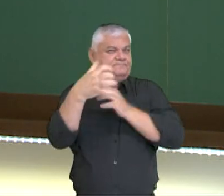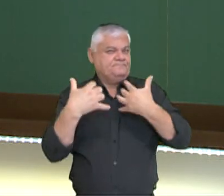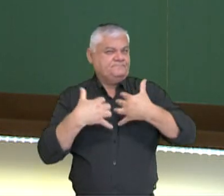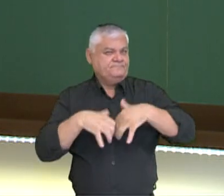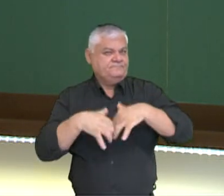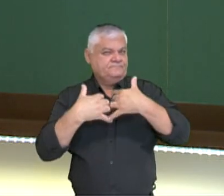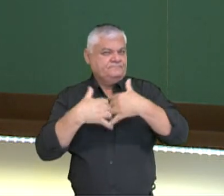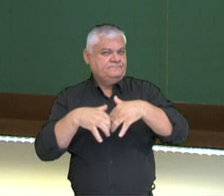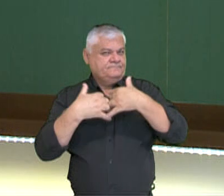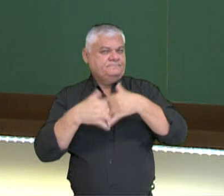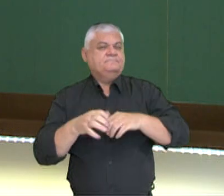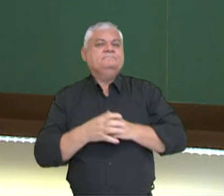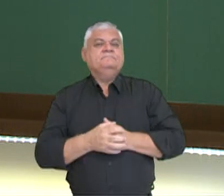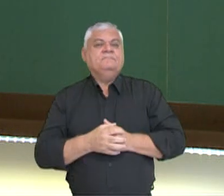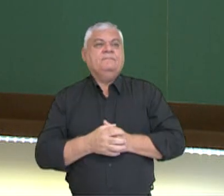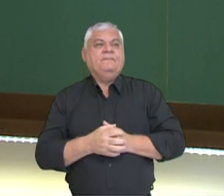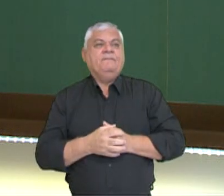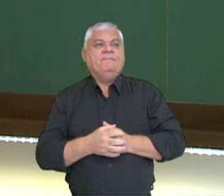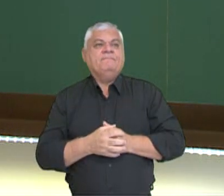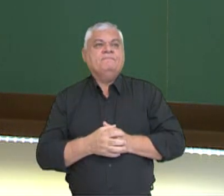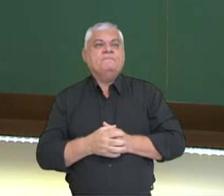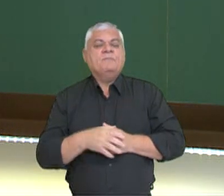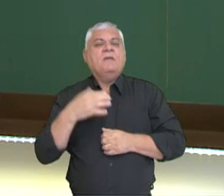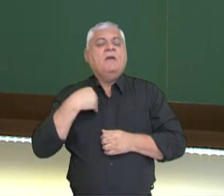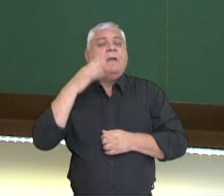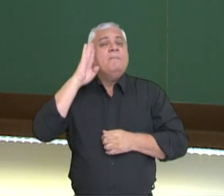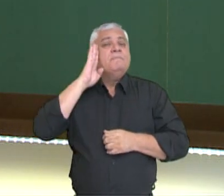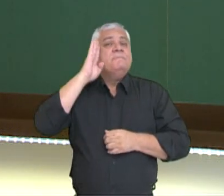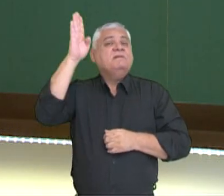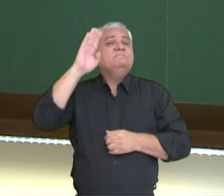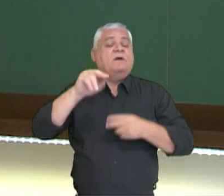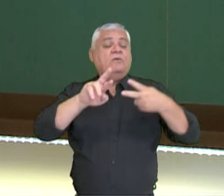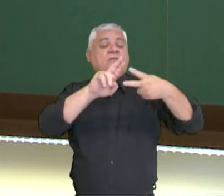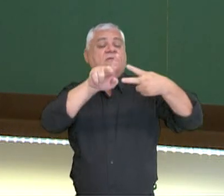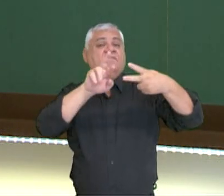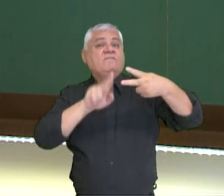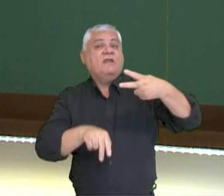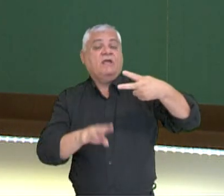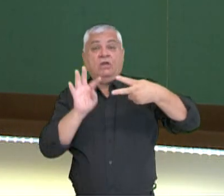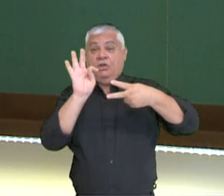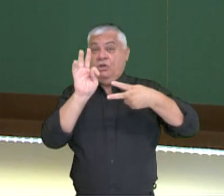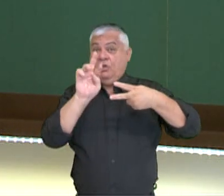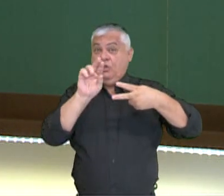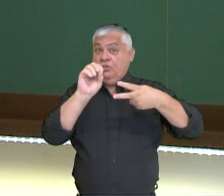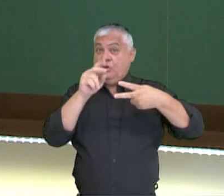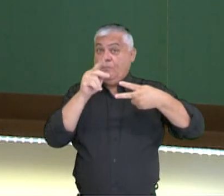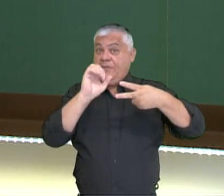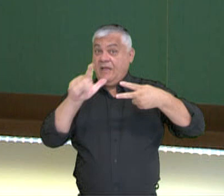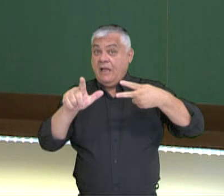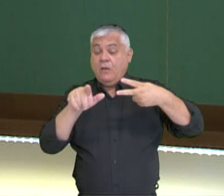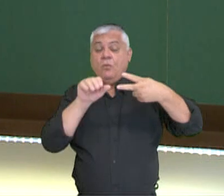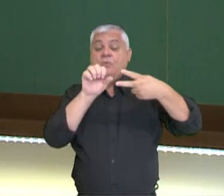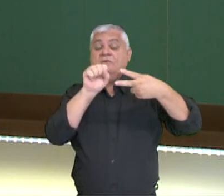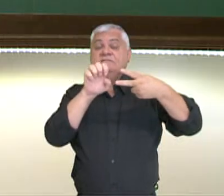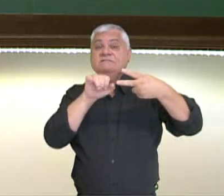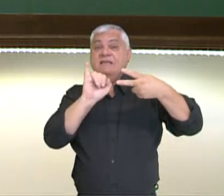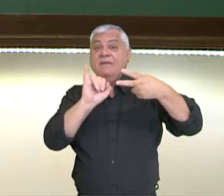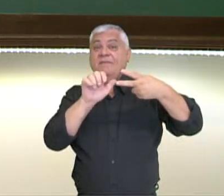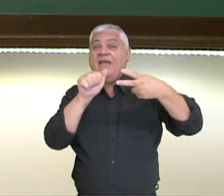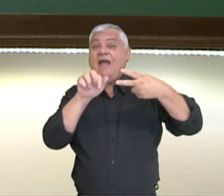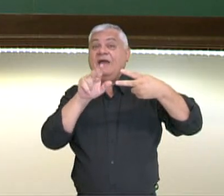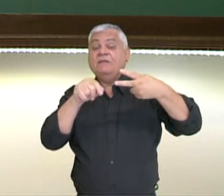pensar em tudo isso que nós falamos até aqui. A principal diferença entre o clima tropical e o semiárido.